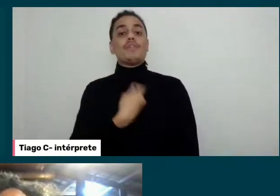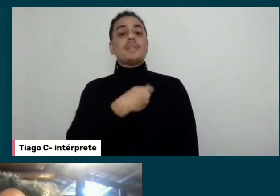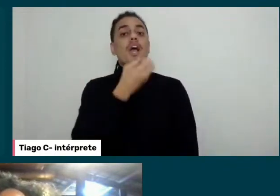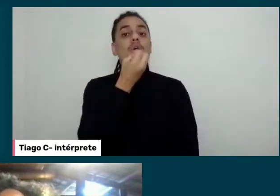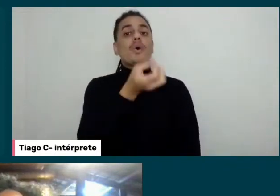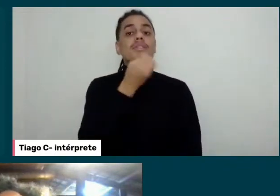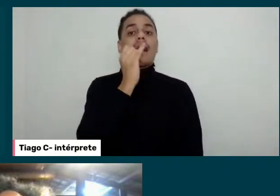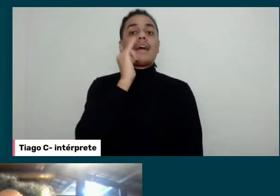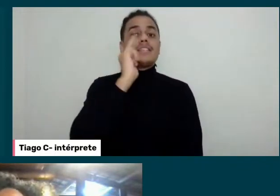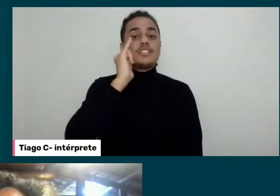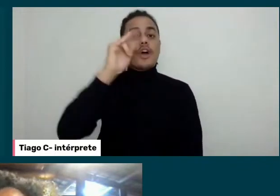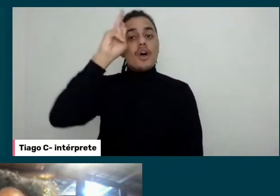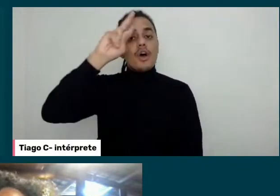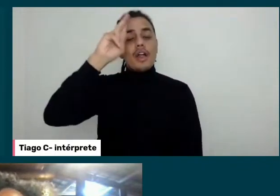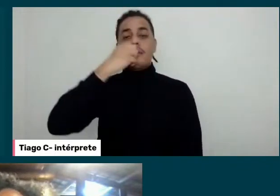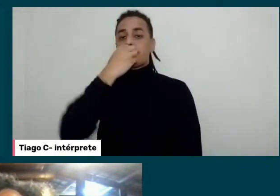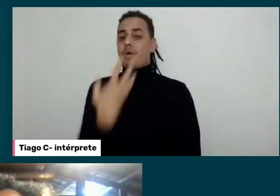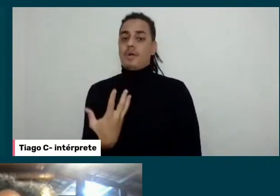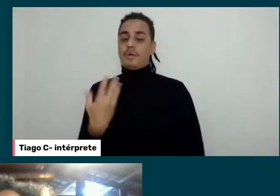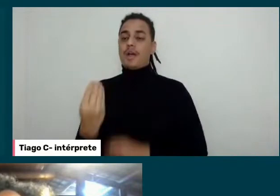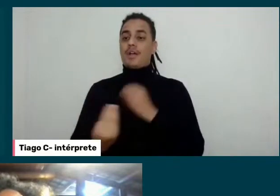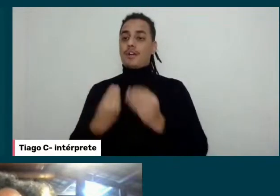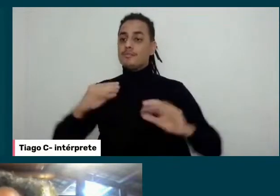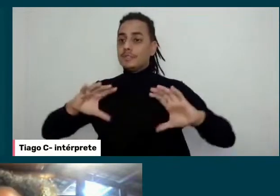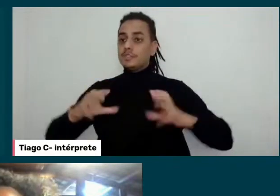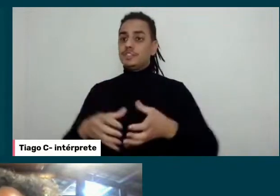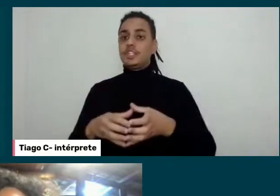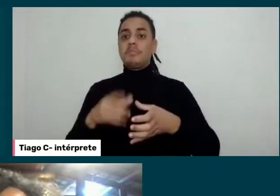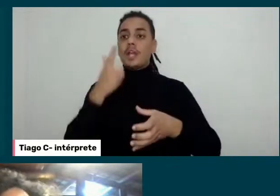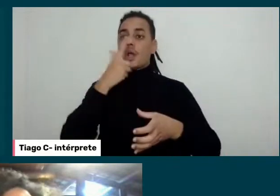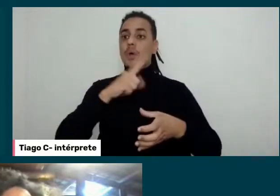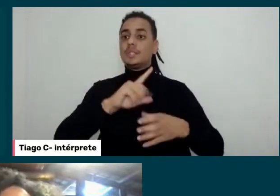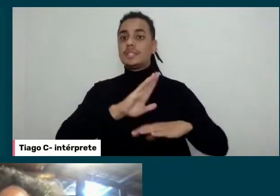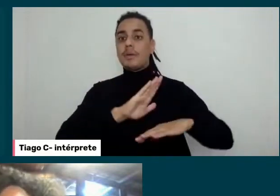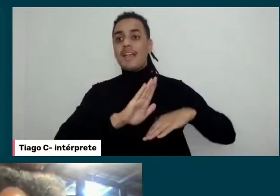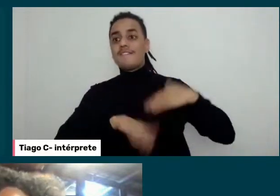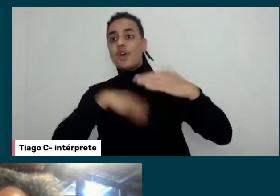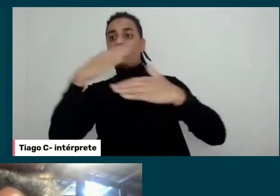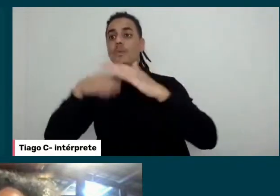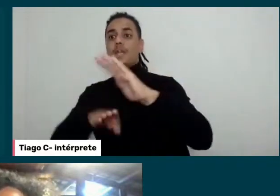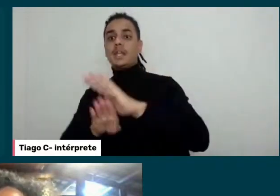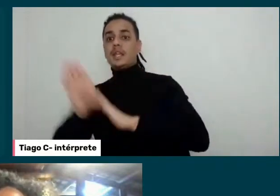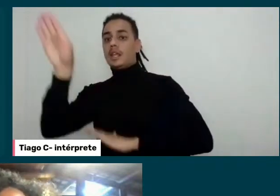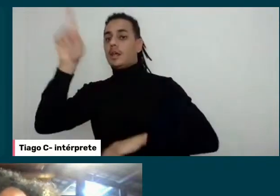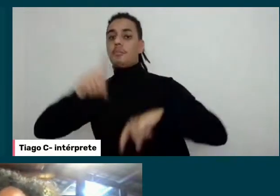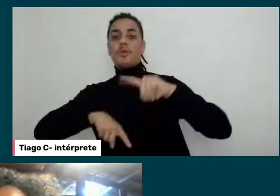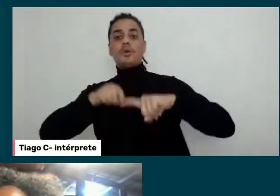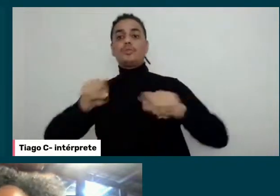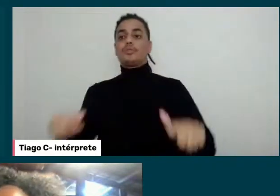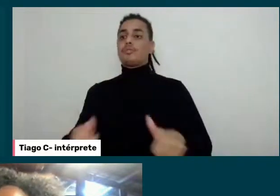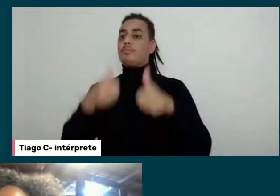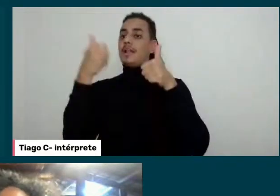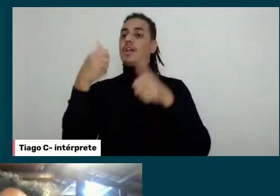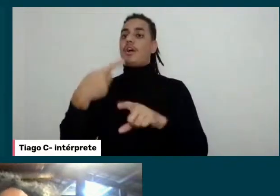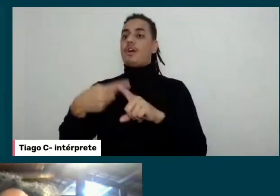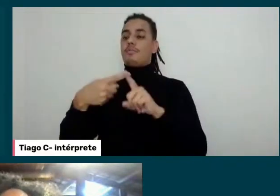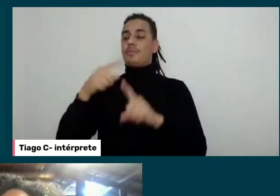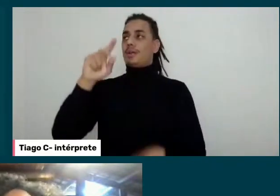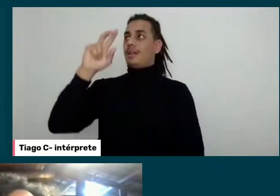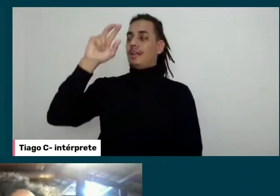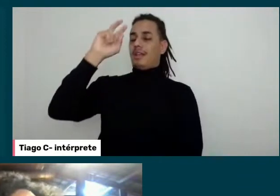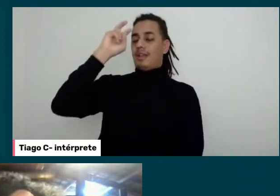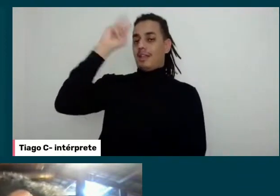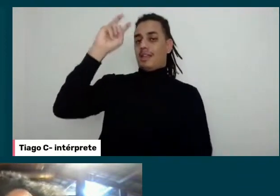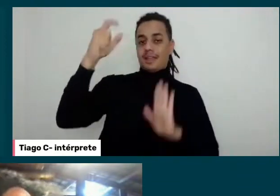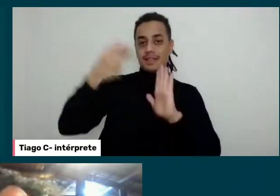precisamos contar histórias de como times inteiros começaram a evoluir produtos de maneira ainda melhor, porque trouxeram IA para o seu processo criativo. Como